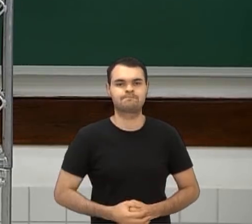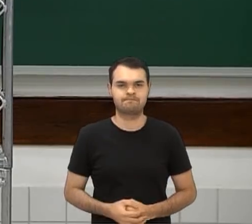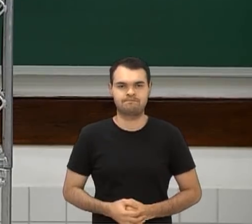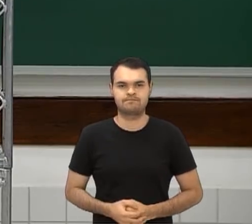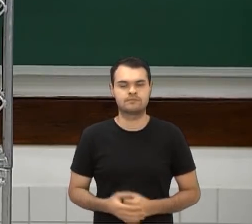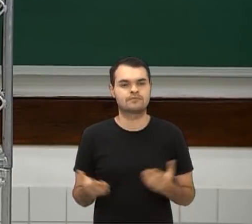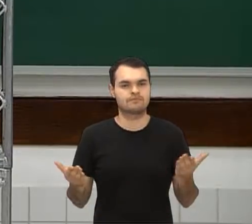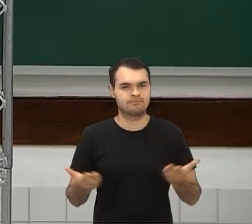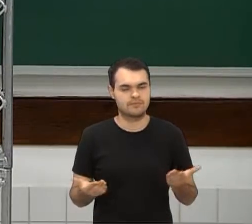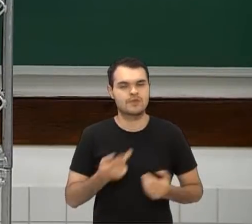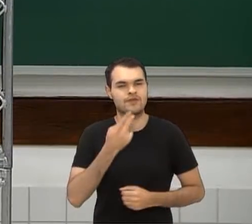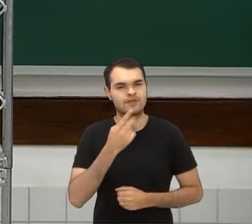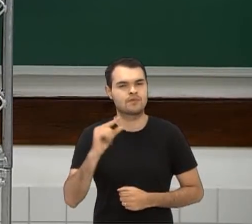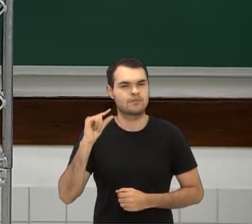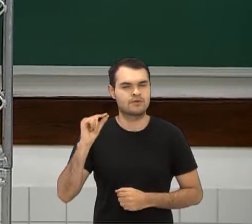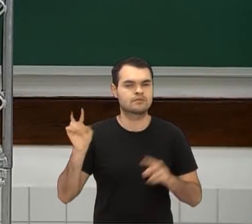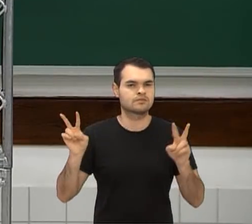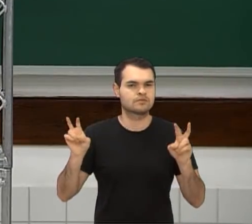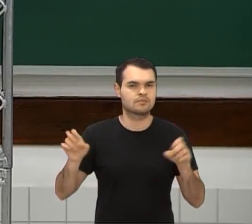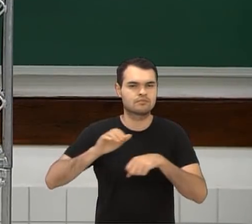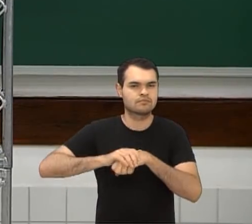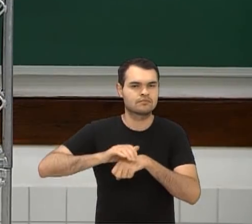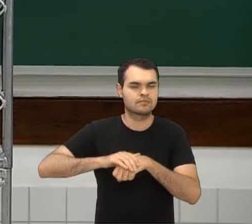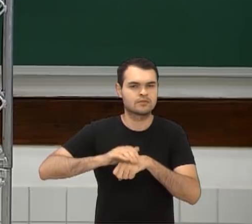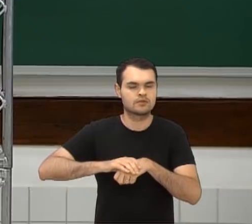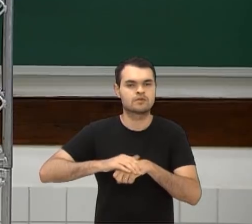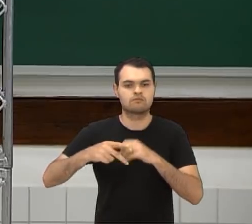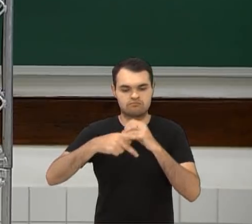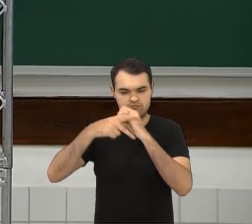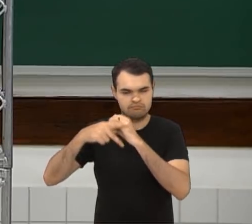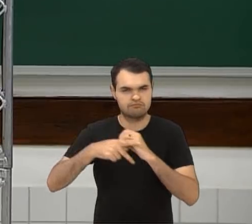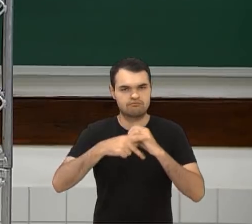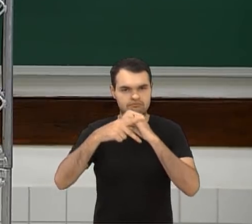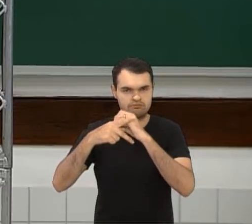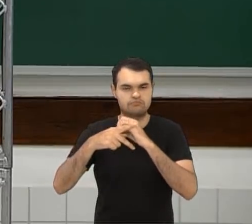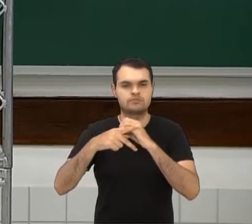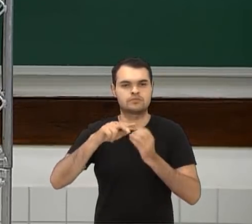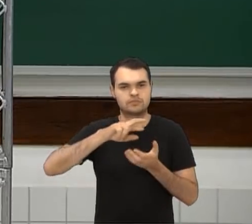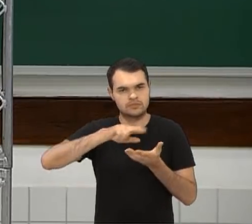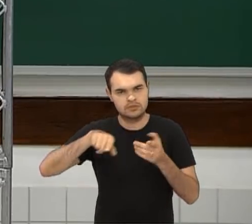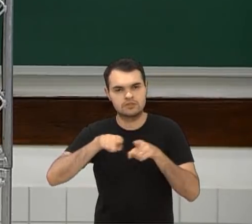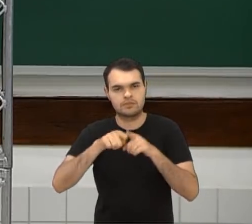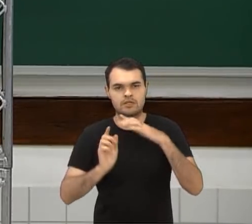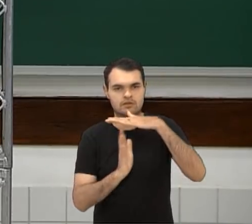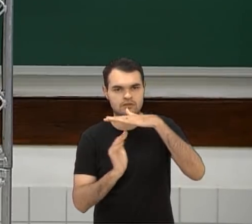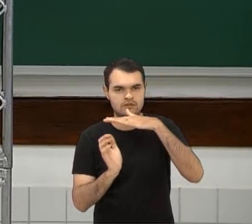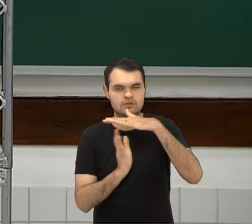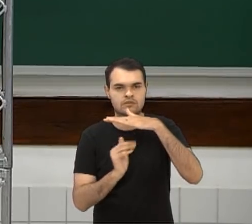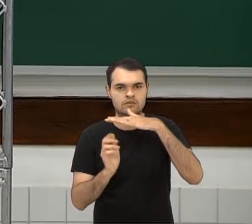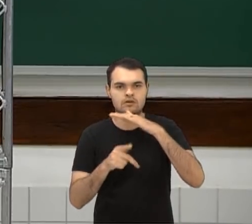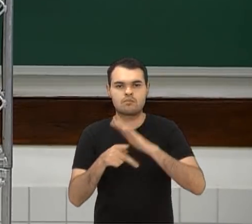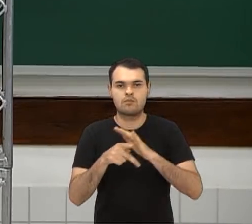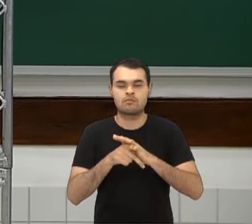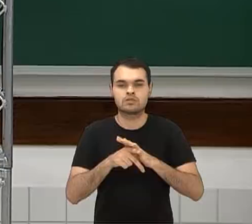falar um pouquinho sobre o papel dos protozoas, protozoários e algas unicelulares na